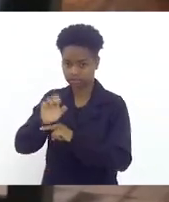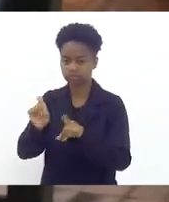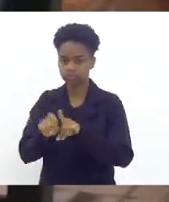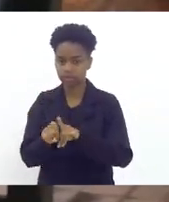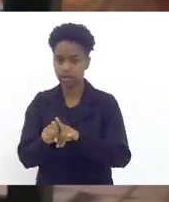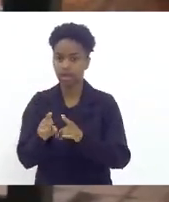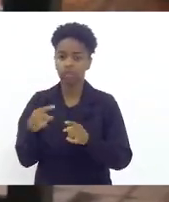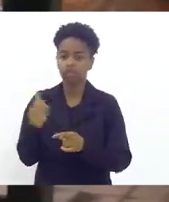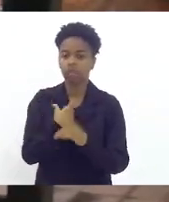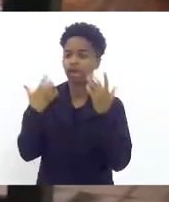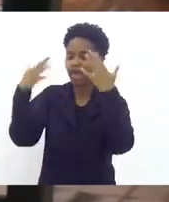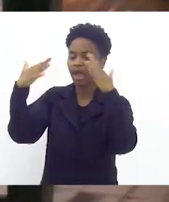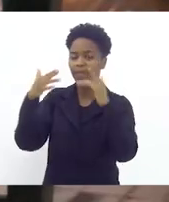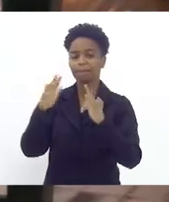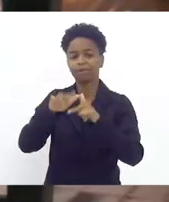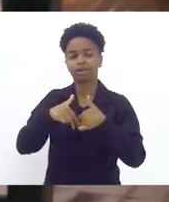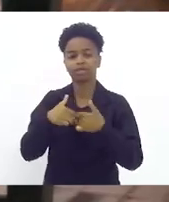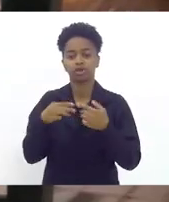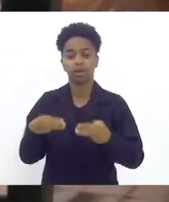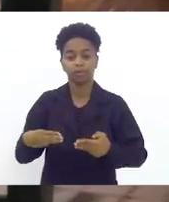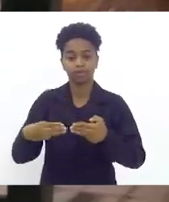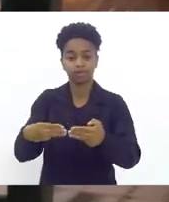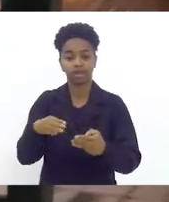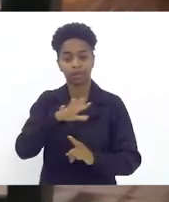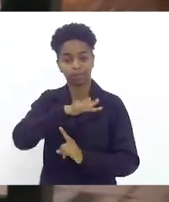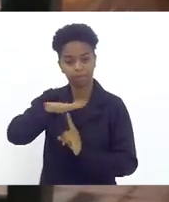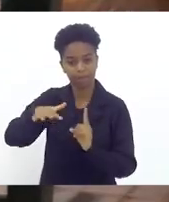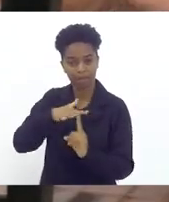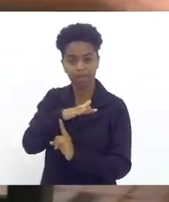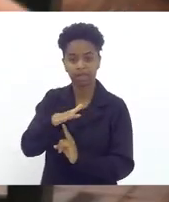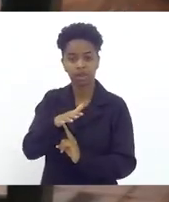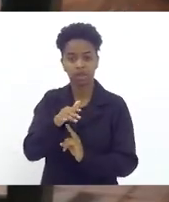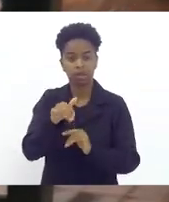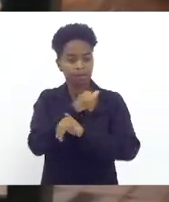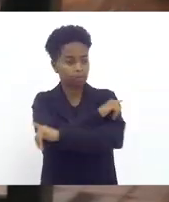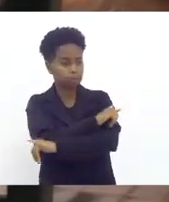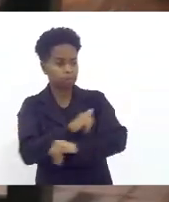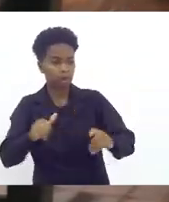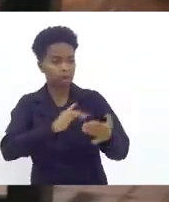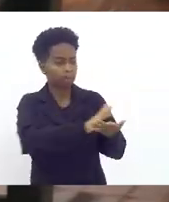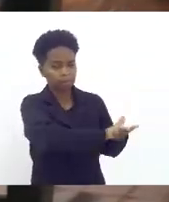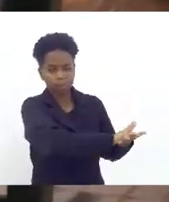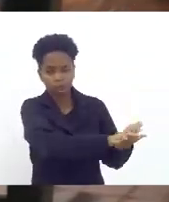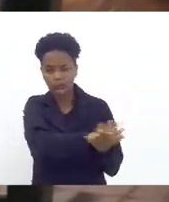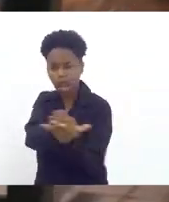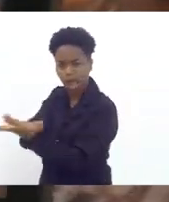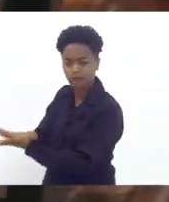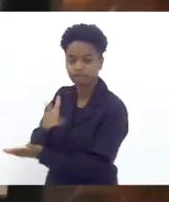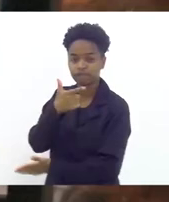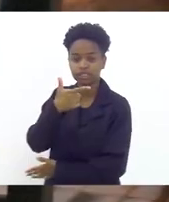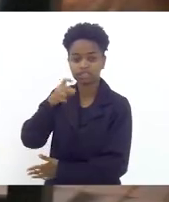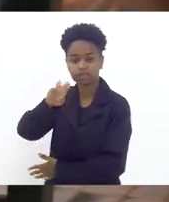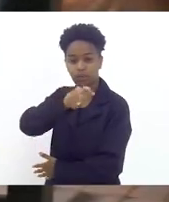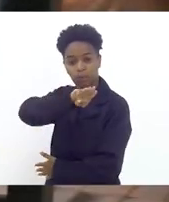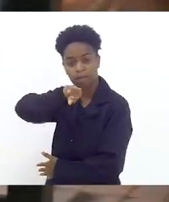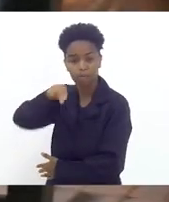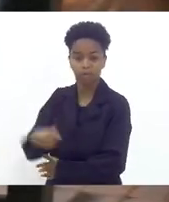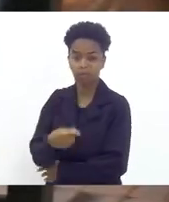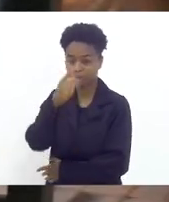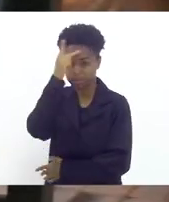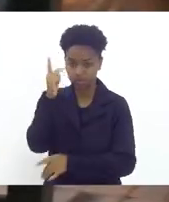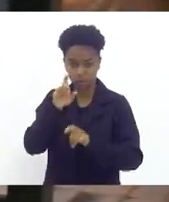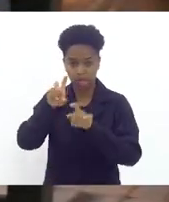vibra que o ministério do meio ambiente tá indo lá dando espalha barata em 25 mil garimpeiros